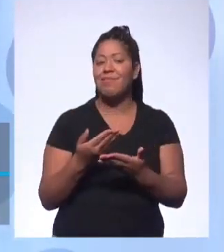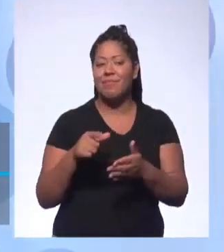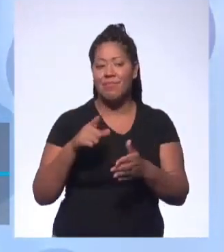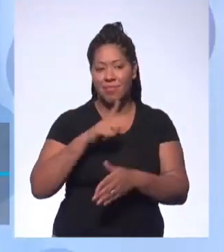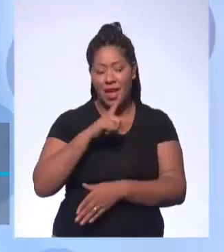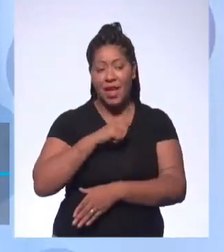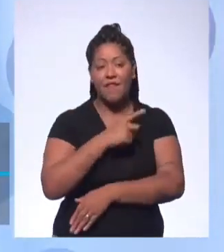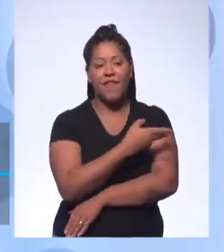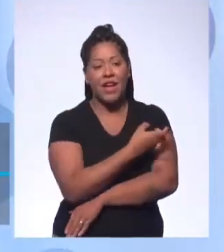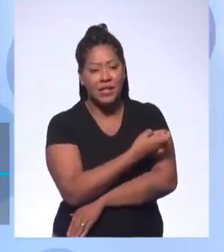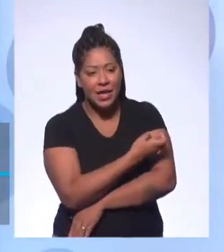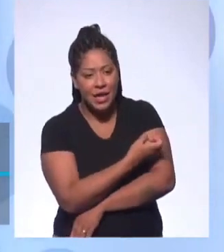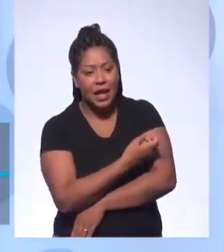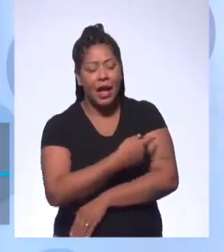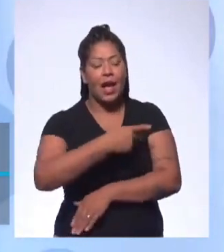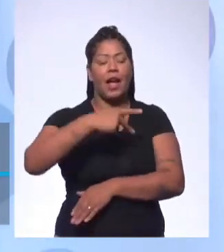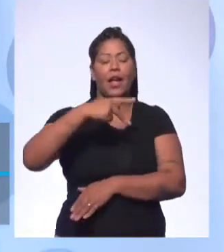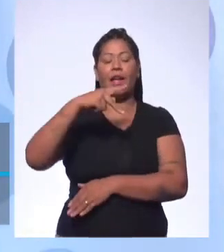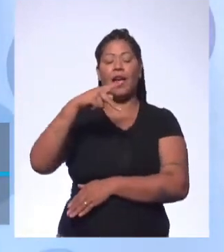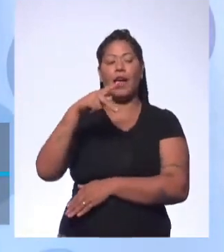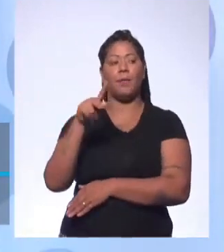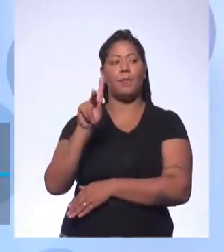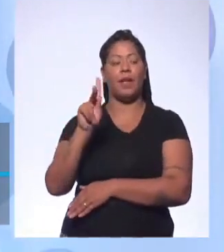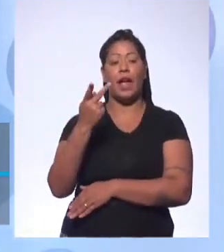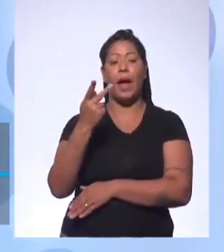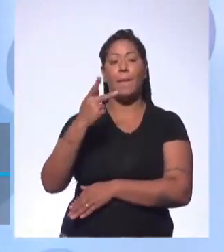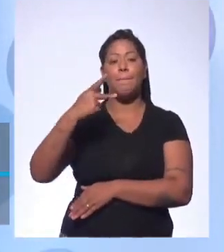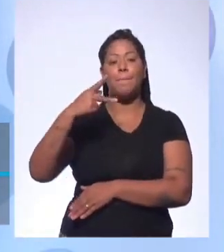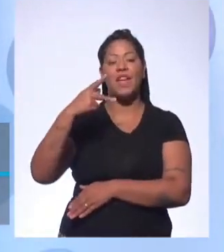aí do HPV, acho que algumas